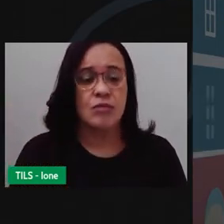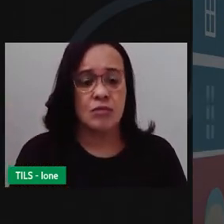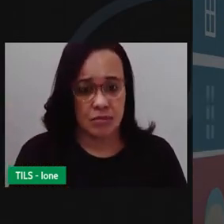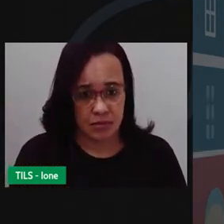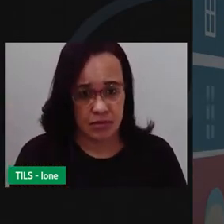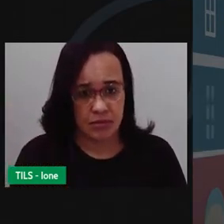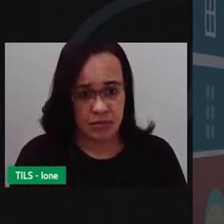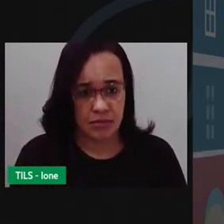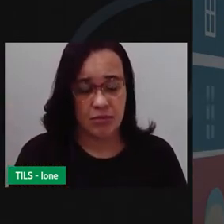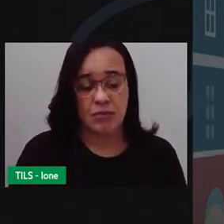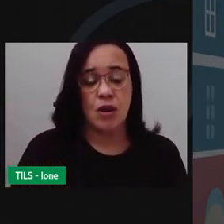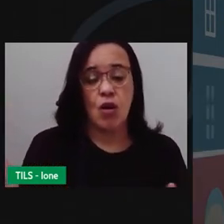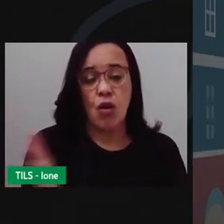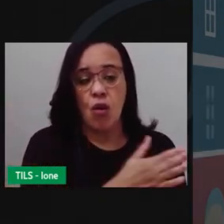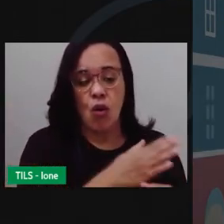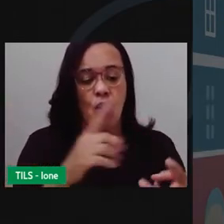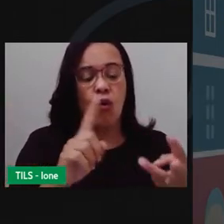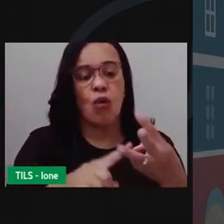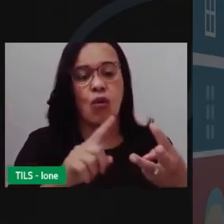Triângulo. Agogô.